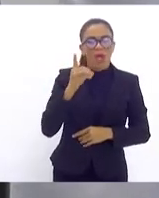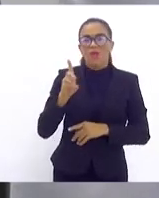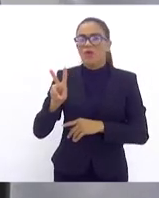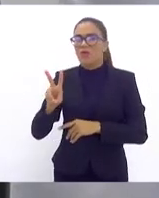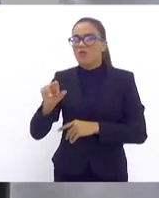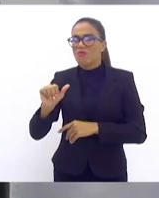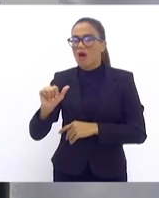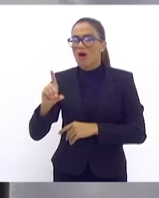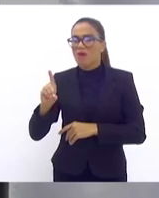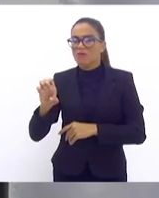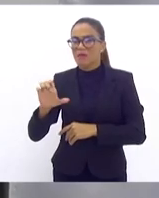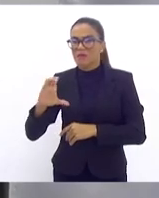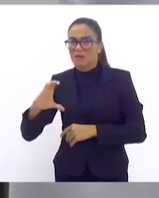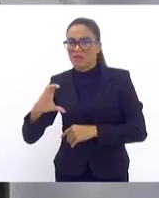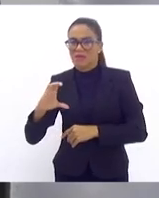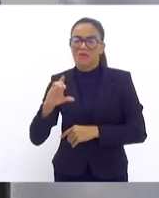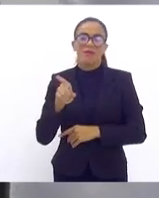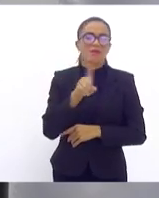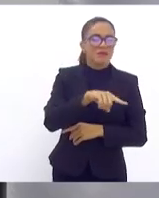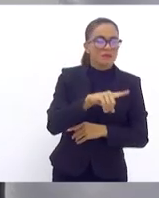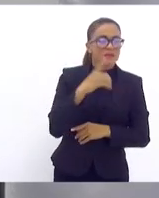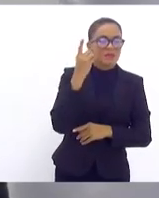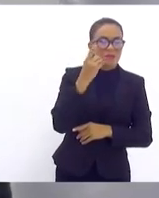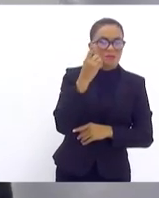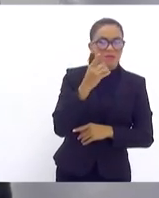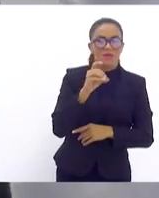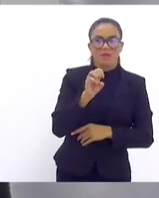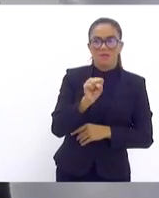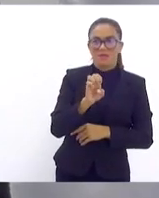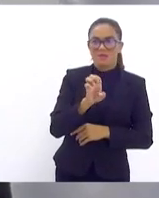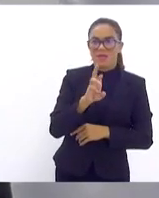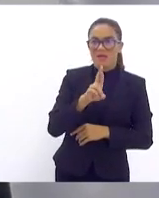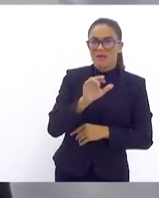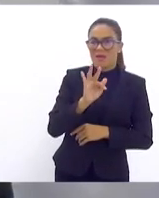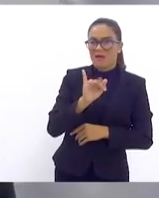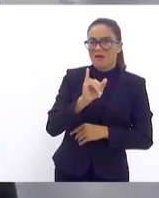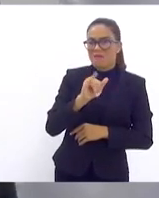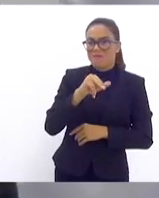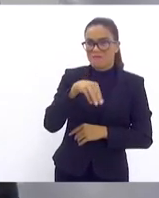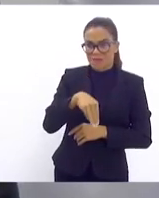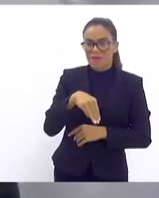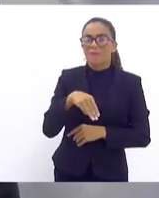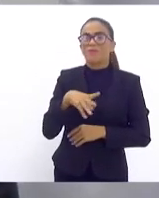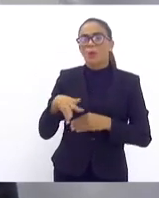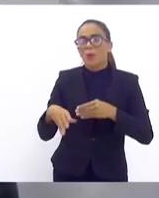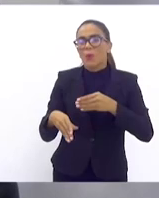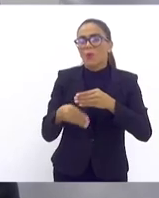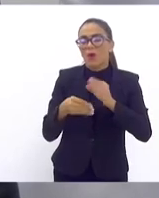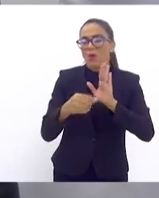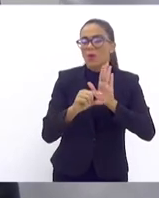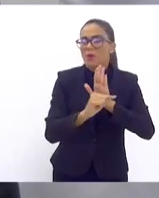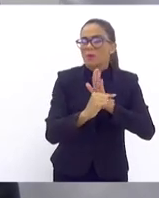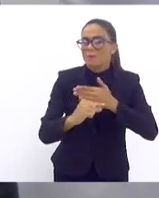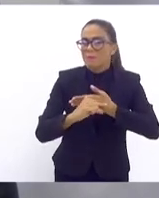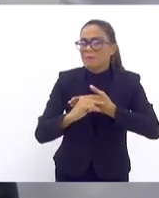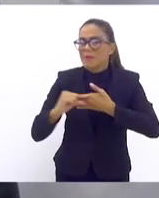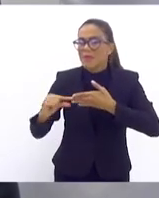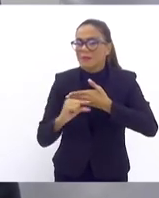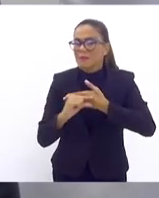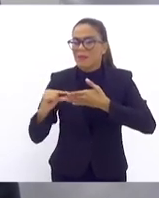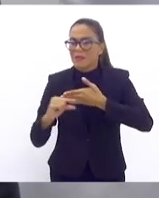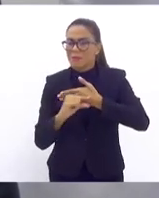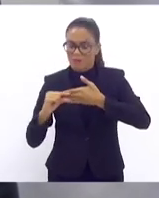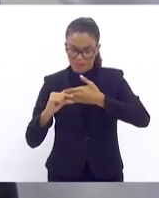Flávio Serafini, vou propor aqui a retificação no parecer pela constitucionalidade com emendas, primeiro para trocar a